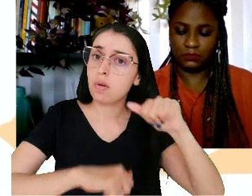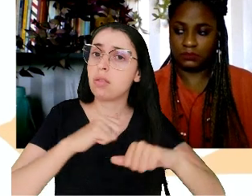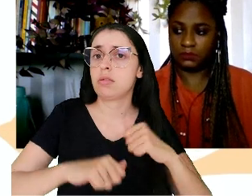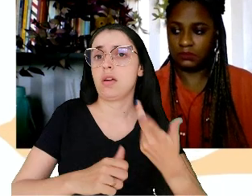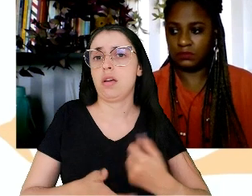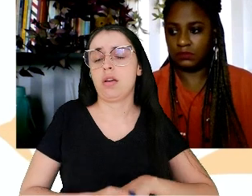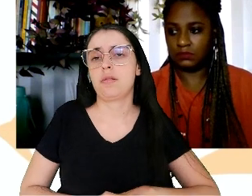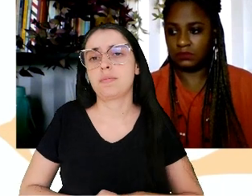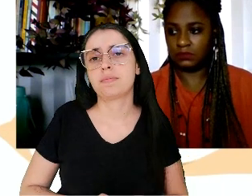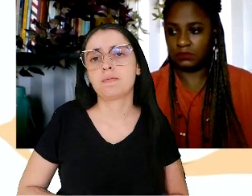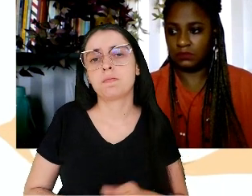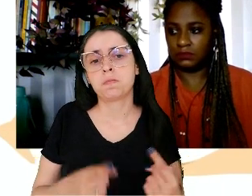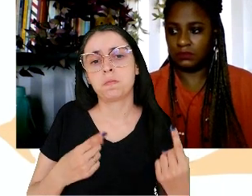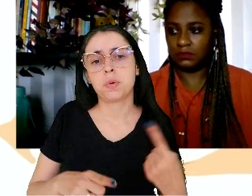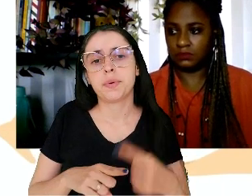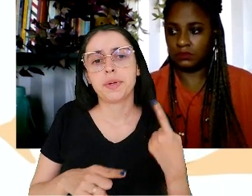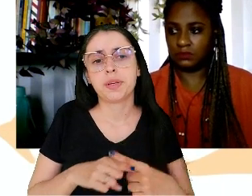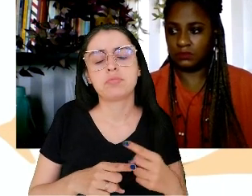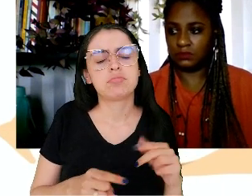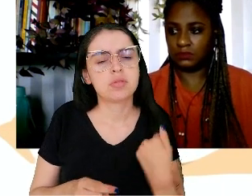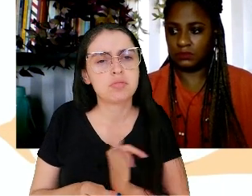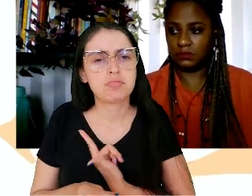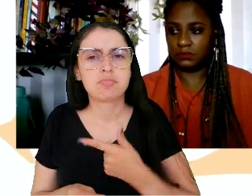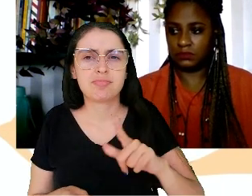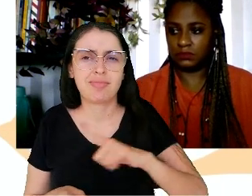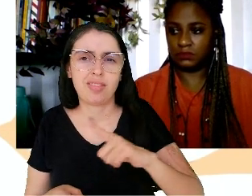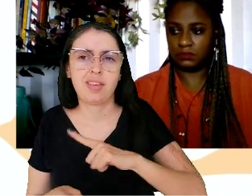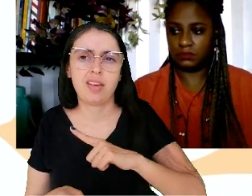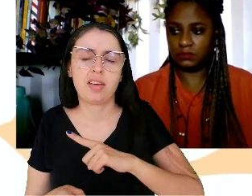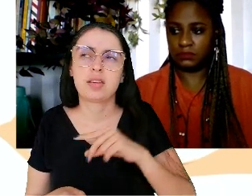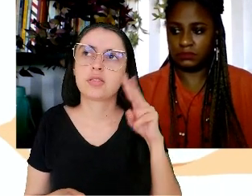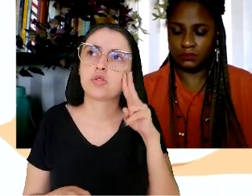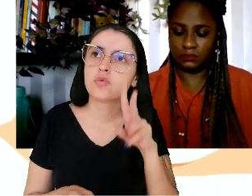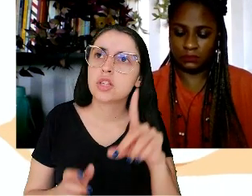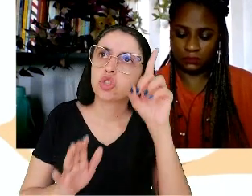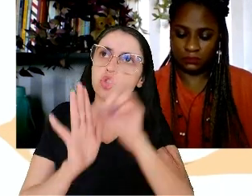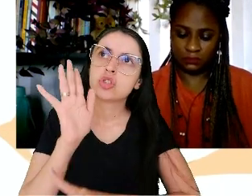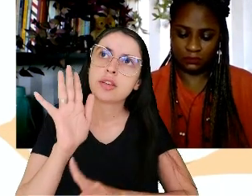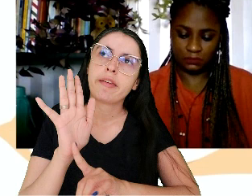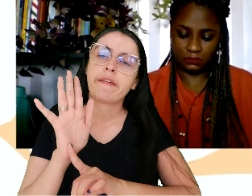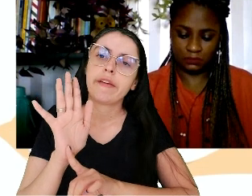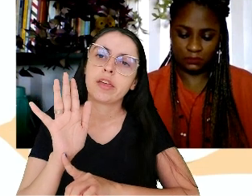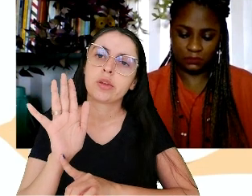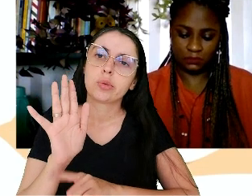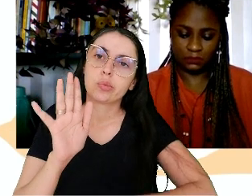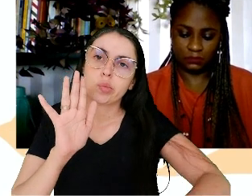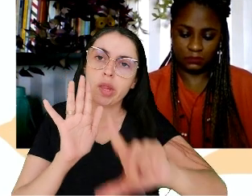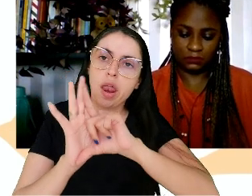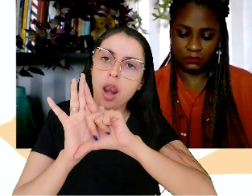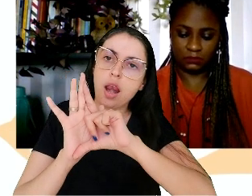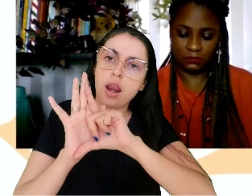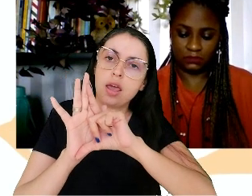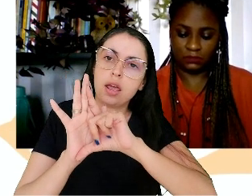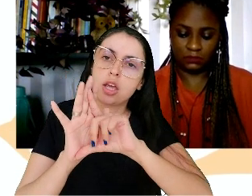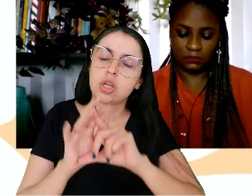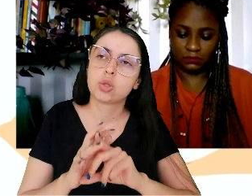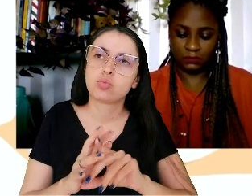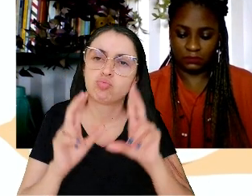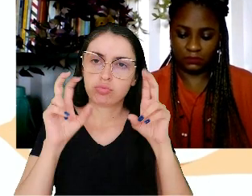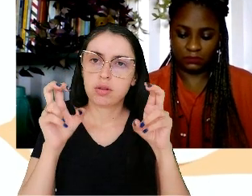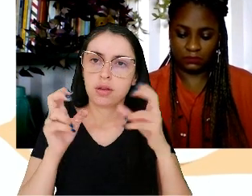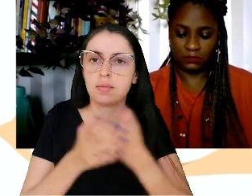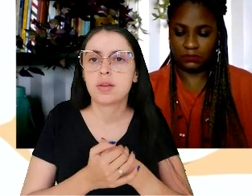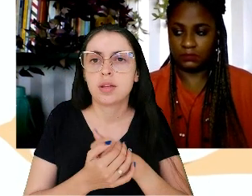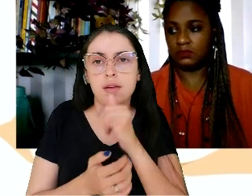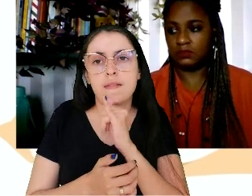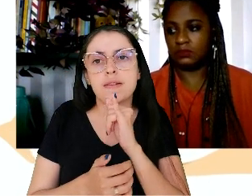também. Porque o que a gente tem, na verdade, de previsão legal sobre,